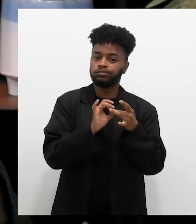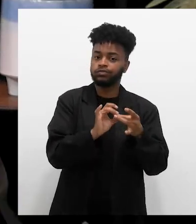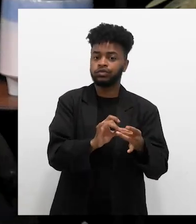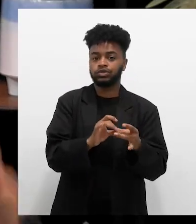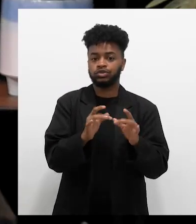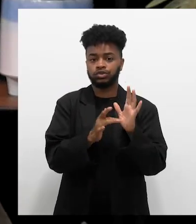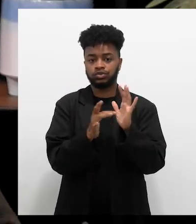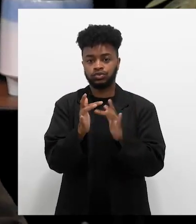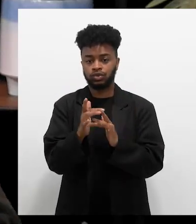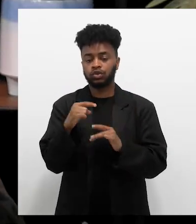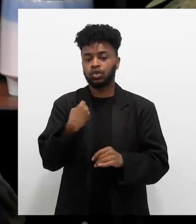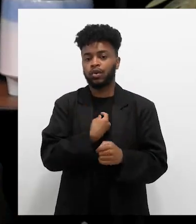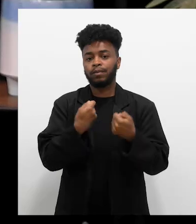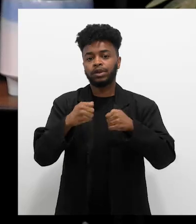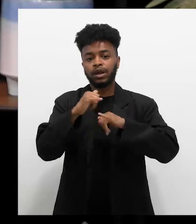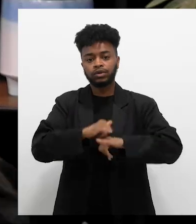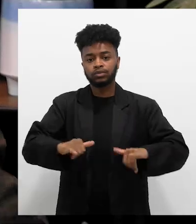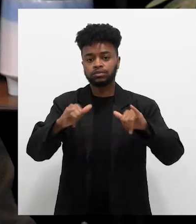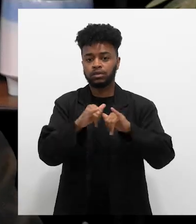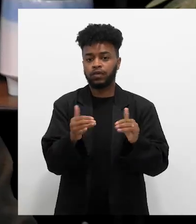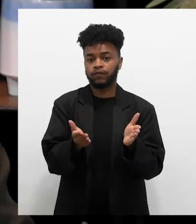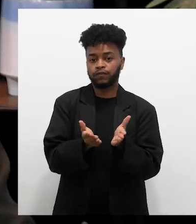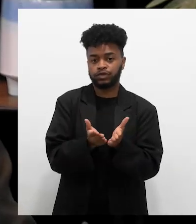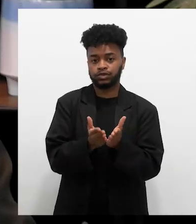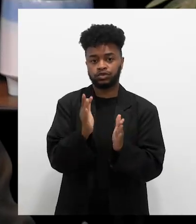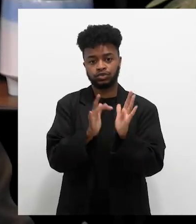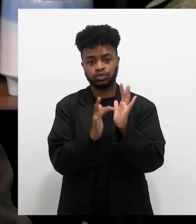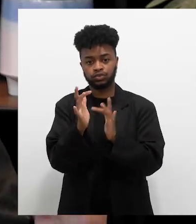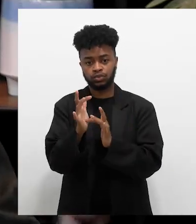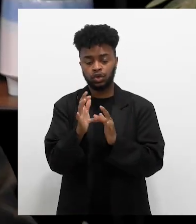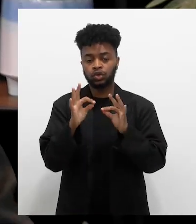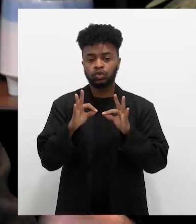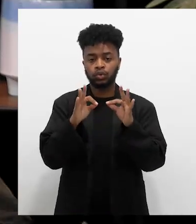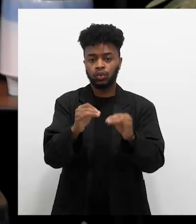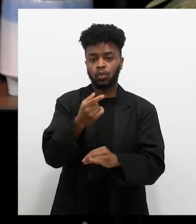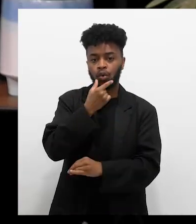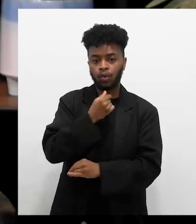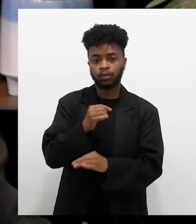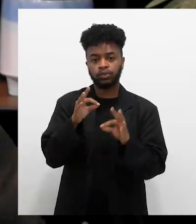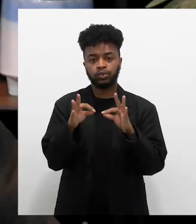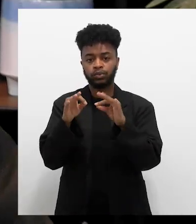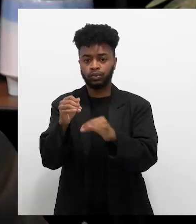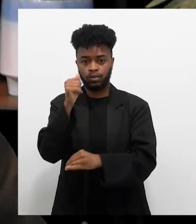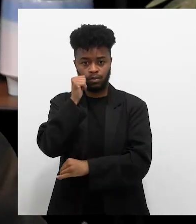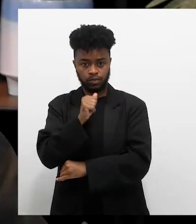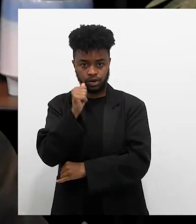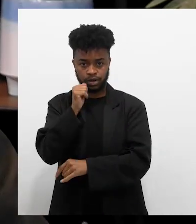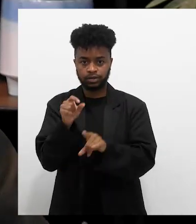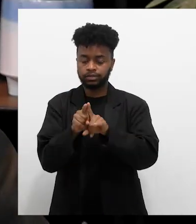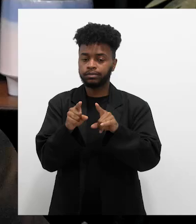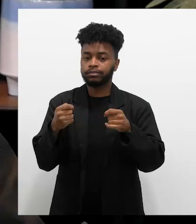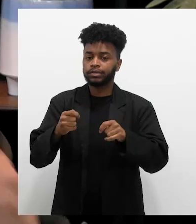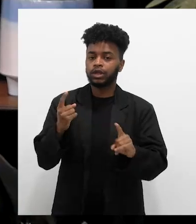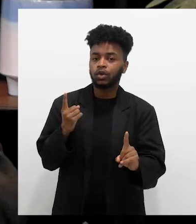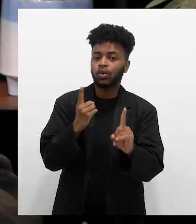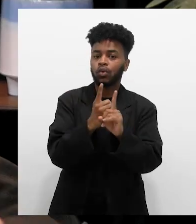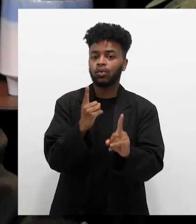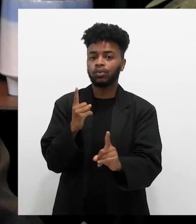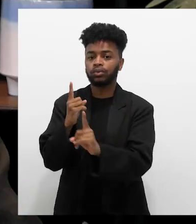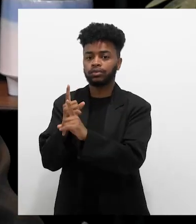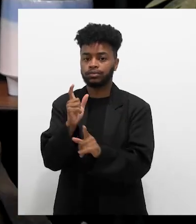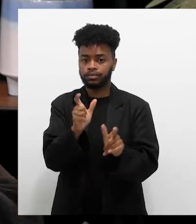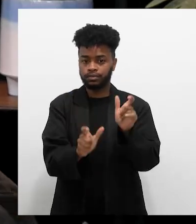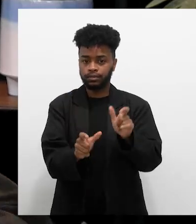sermos discípulos missionários, anunciadores do Evangelho de Jesus a todo homem, a toda mulher. Ir ao encontro